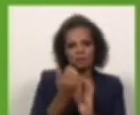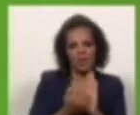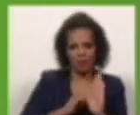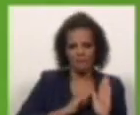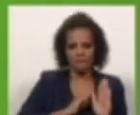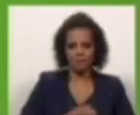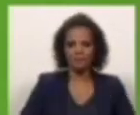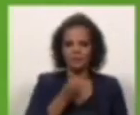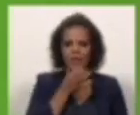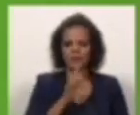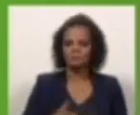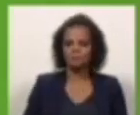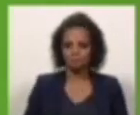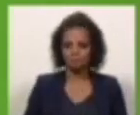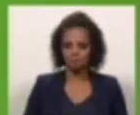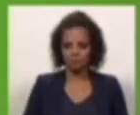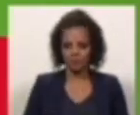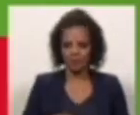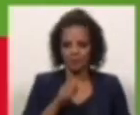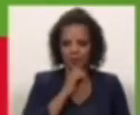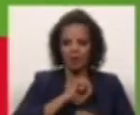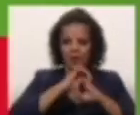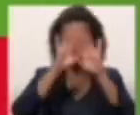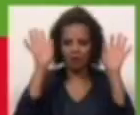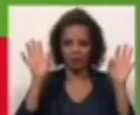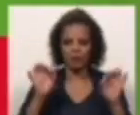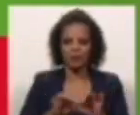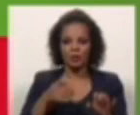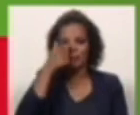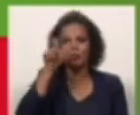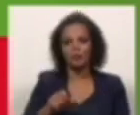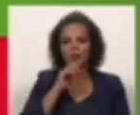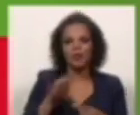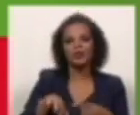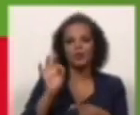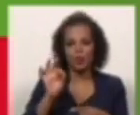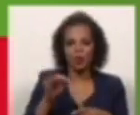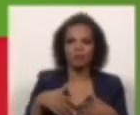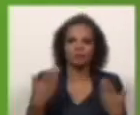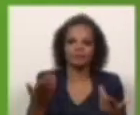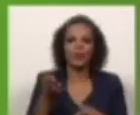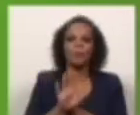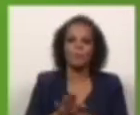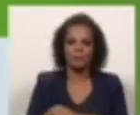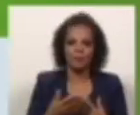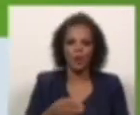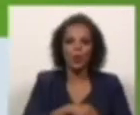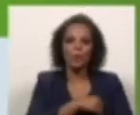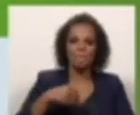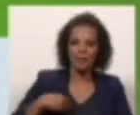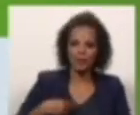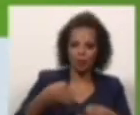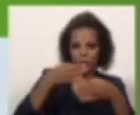falar de algo tão que devia ser tão óbvio como uma pessoa poderá escolher o médico o dep tratado o seu hospital